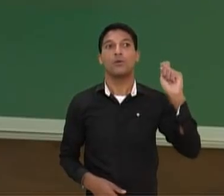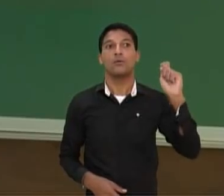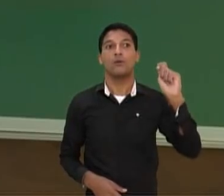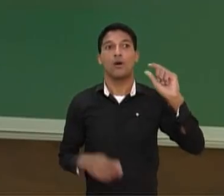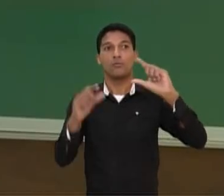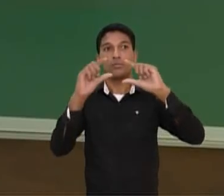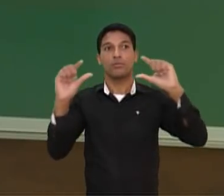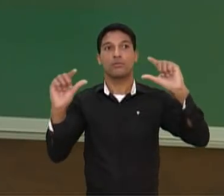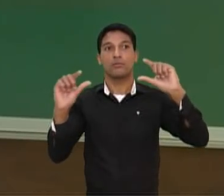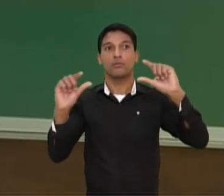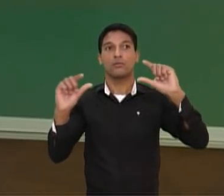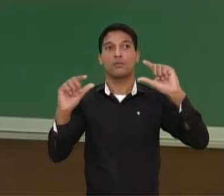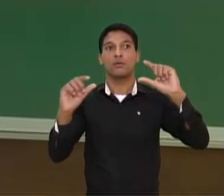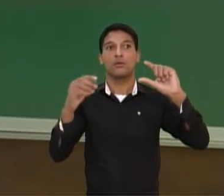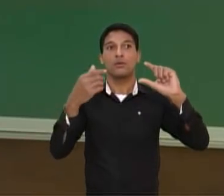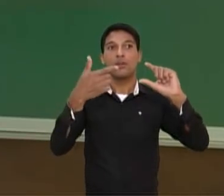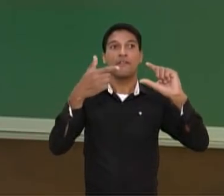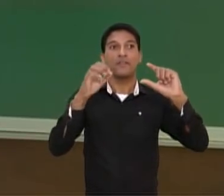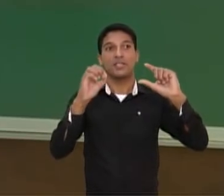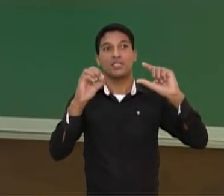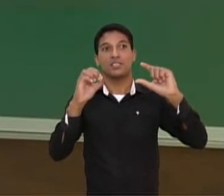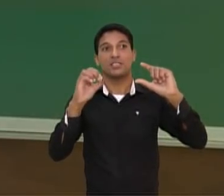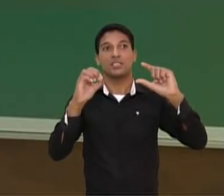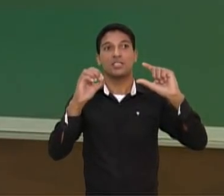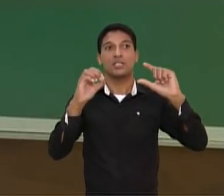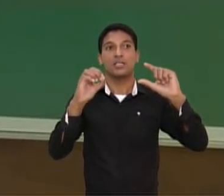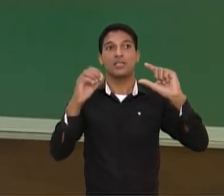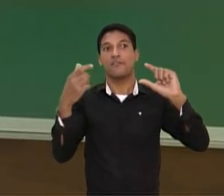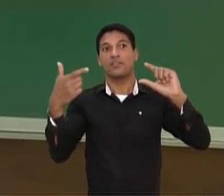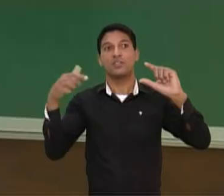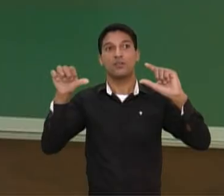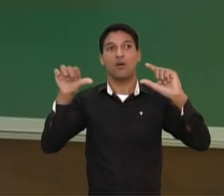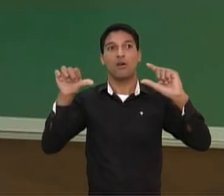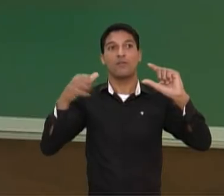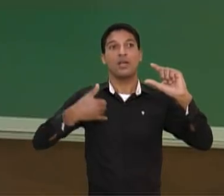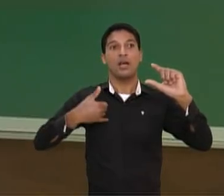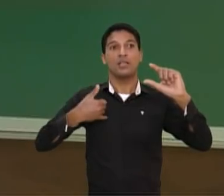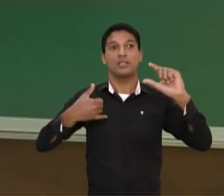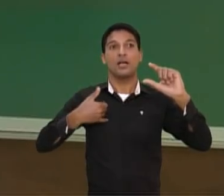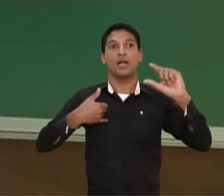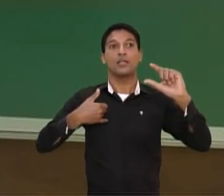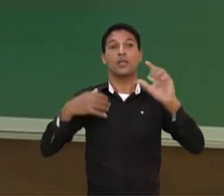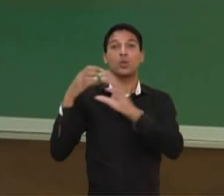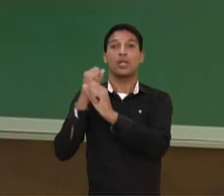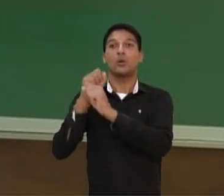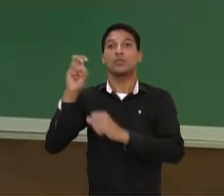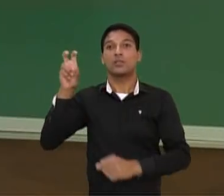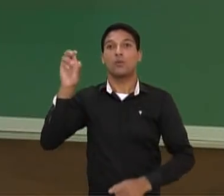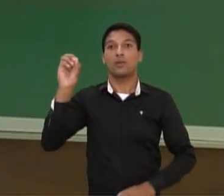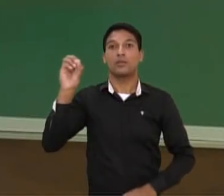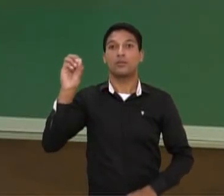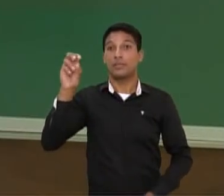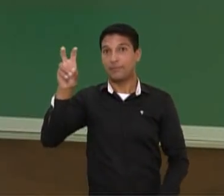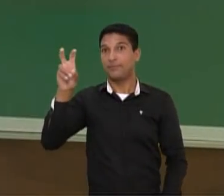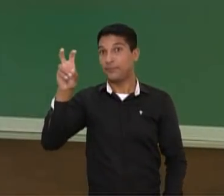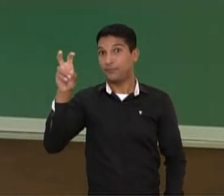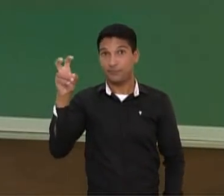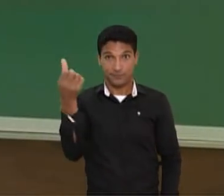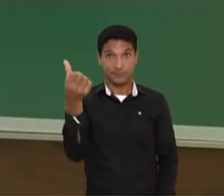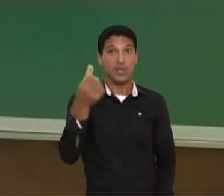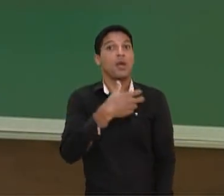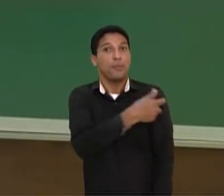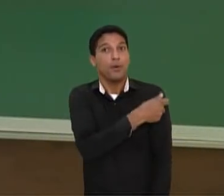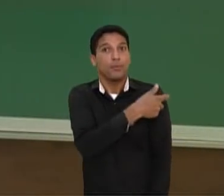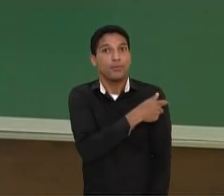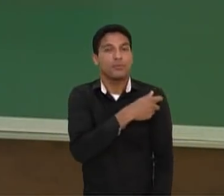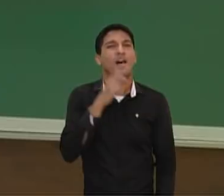a 2 de abril foram vacinados 22 portadores de doenças crônicas. Então essa tabela nos dá esse tipo de